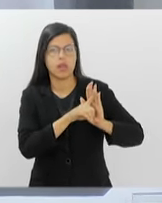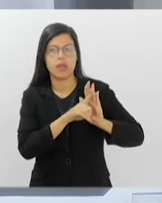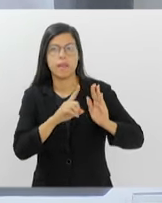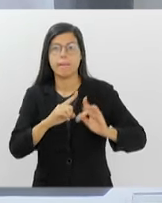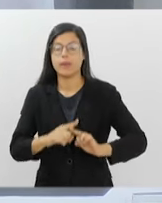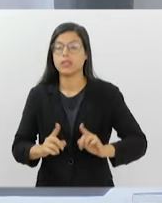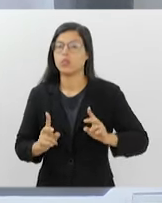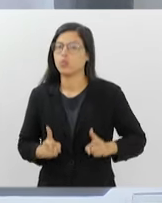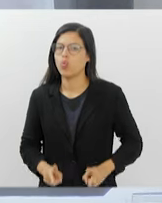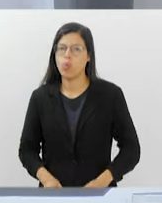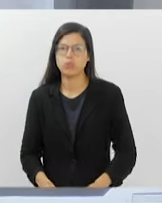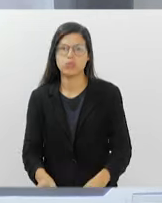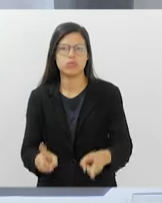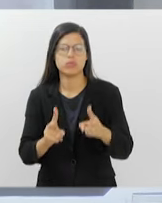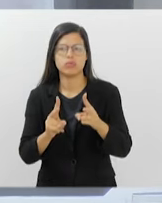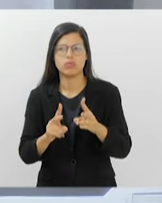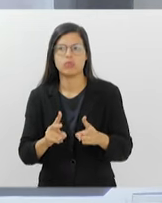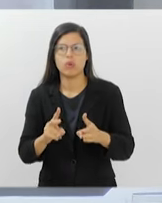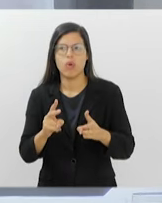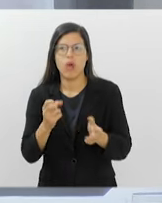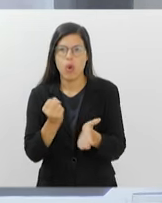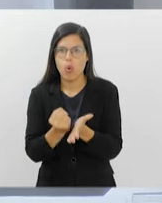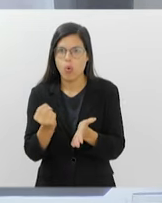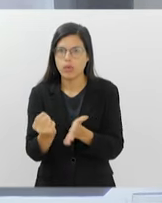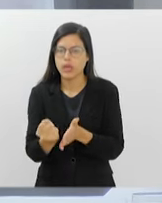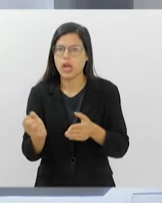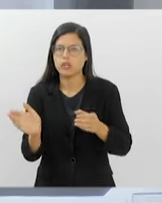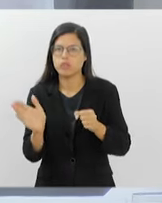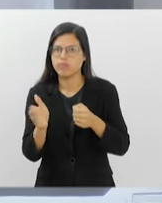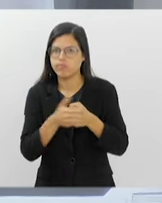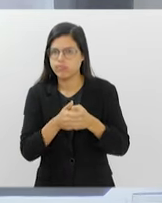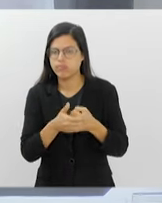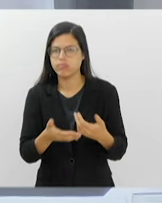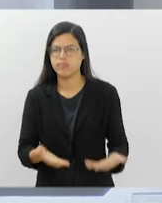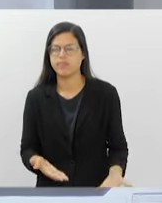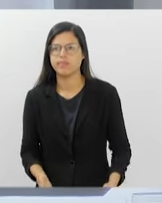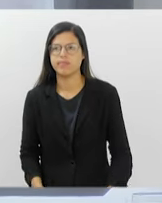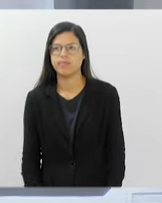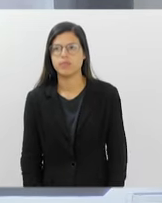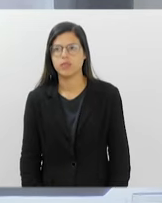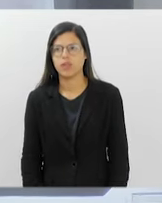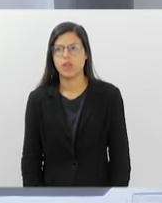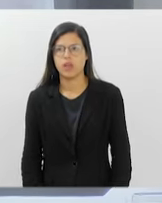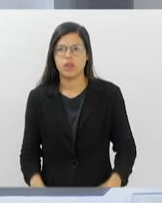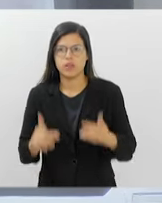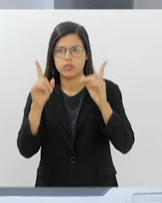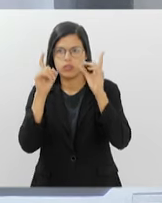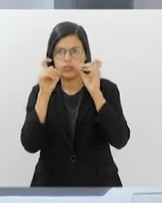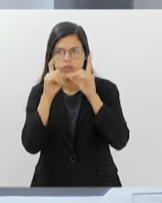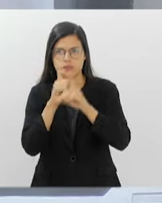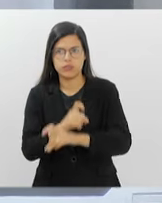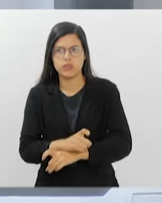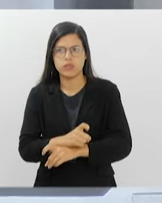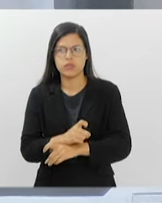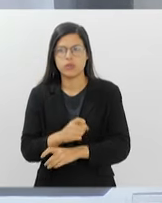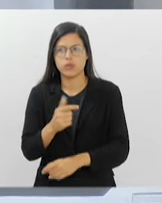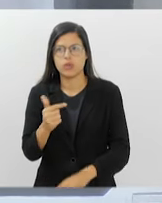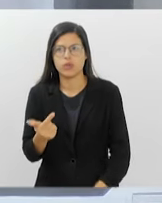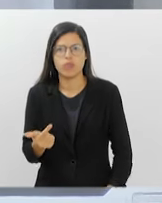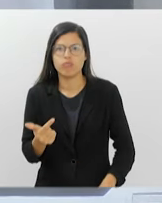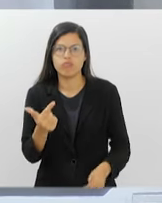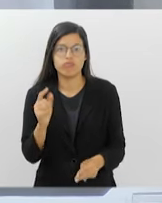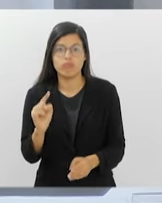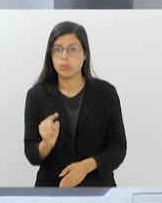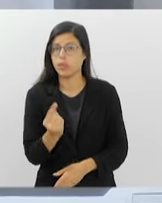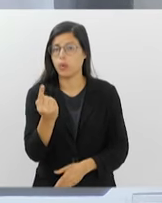insistem em botar contratos em sigilo e aí fica difícil de não ter um secretário aqui